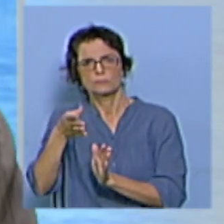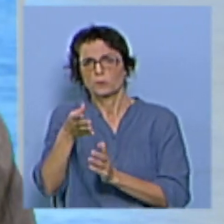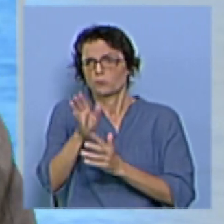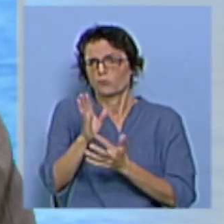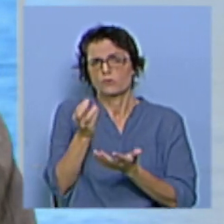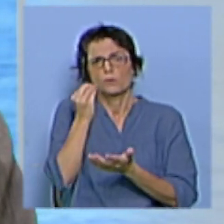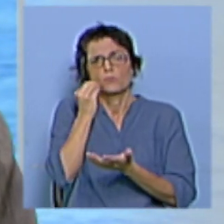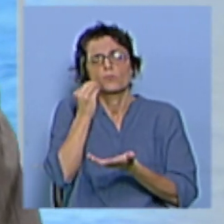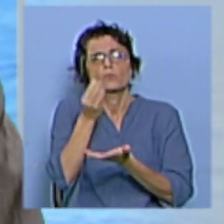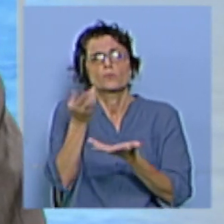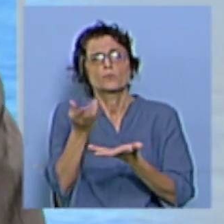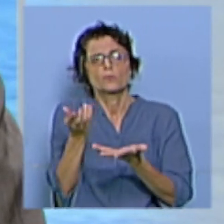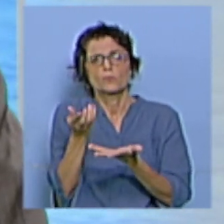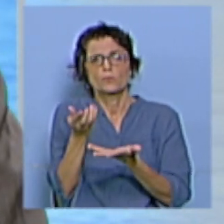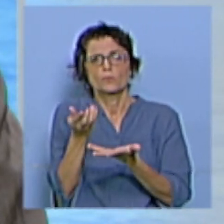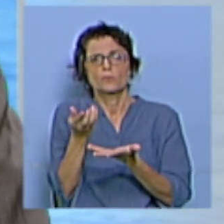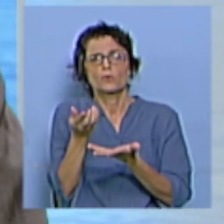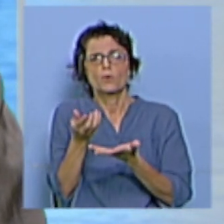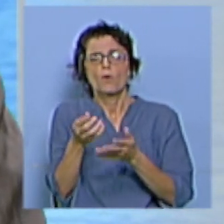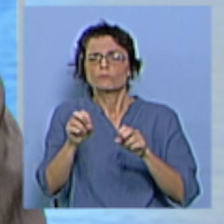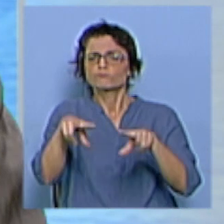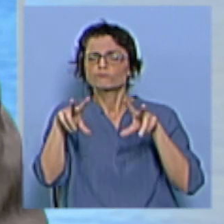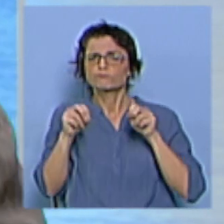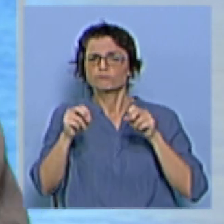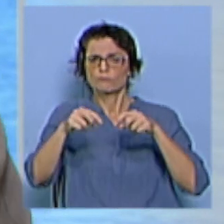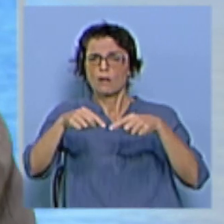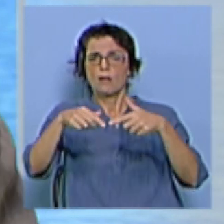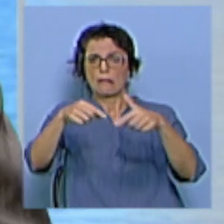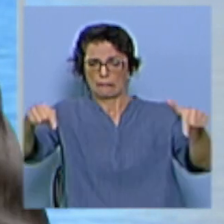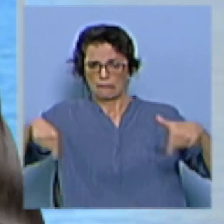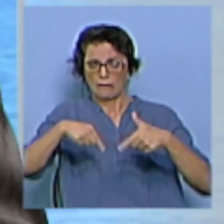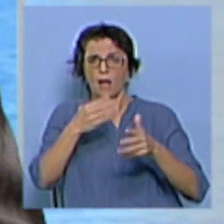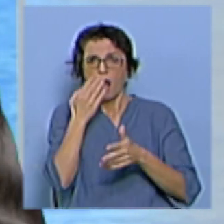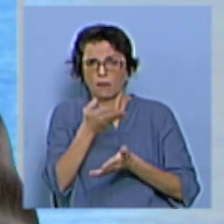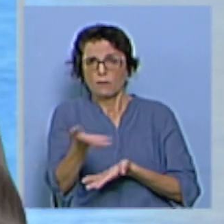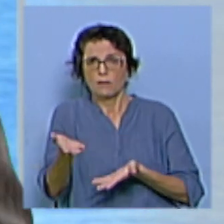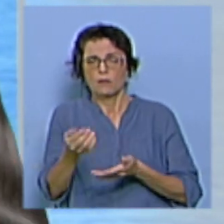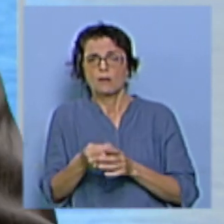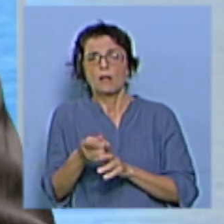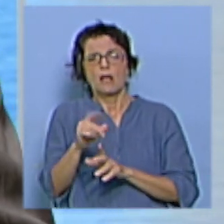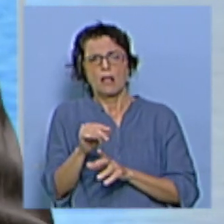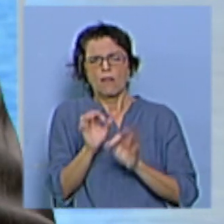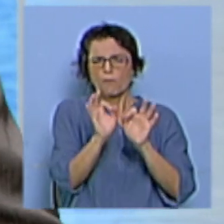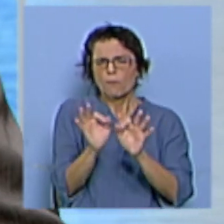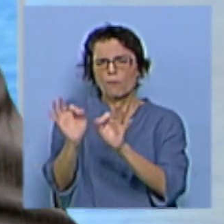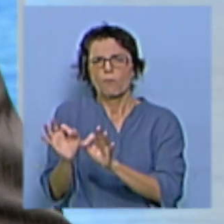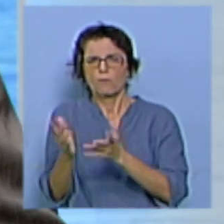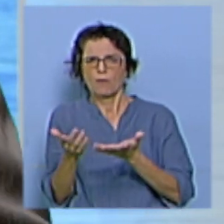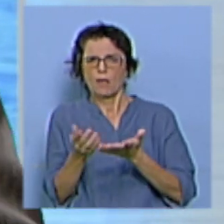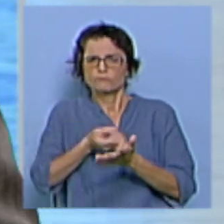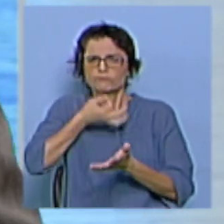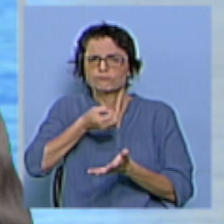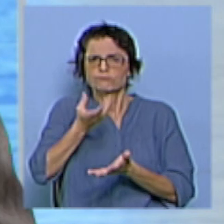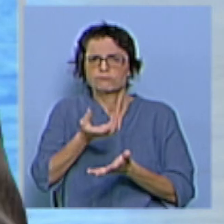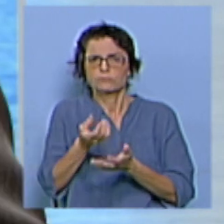se procederia para a desinfecção das salas e para uma correta abordagem e presença até dentro de uma